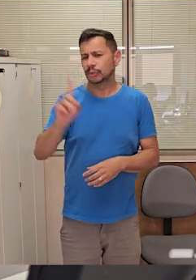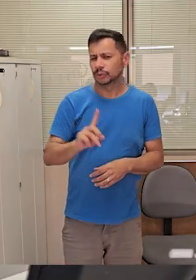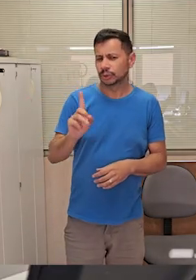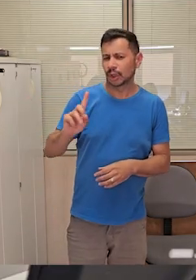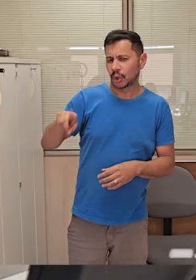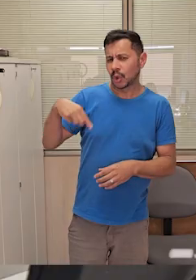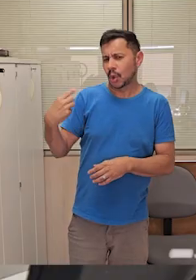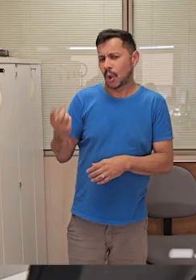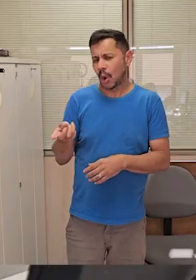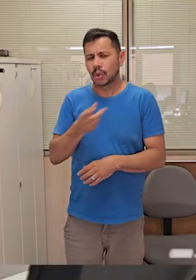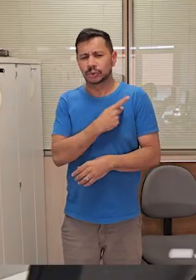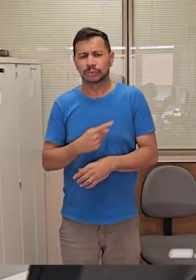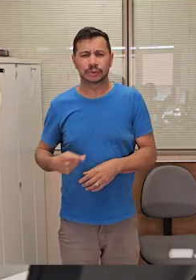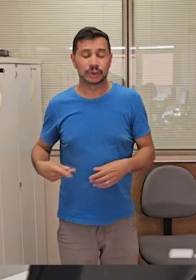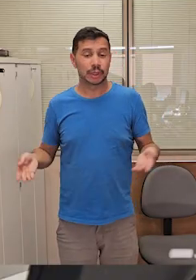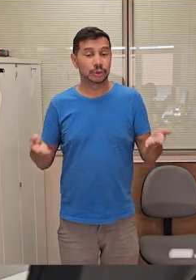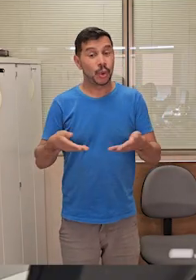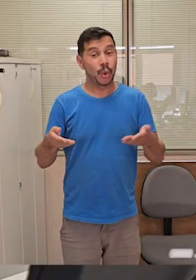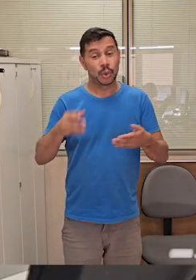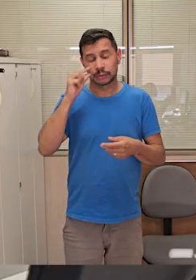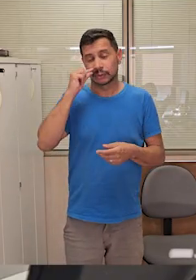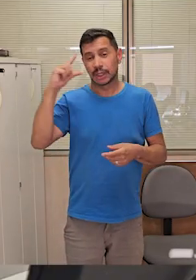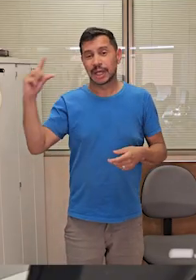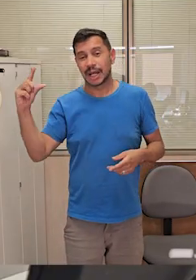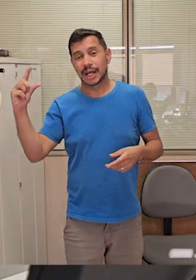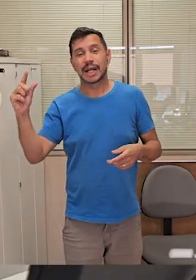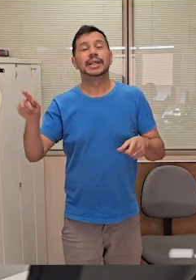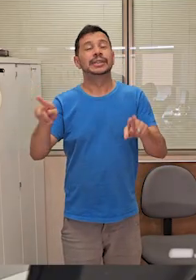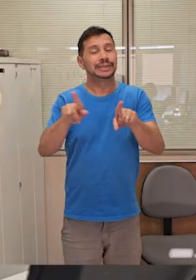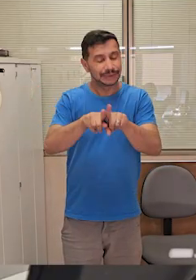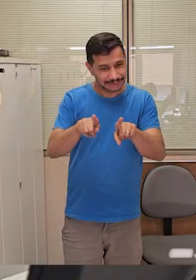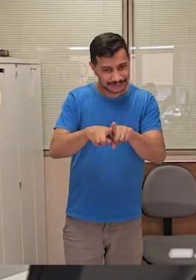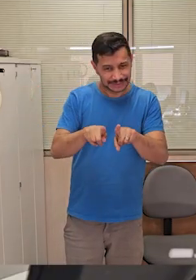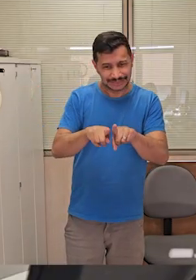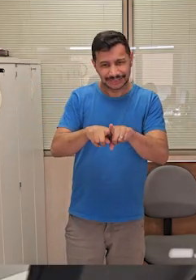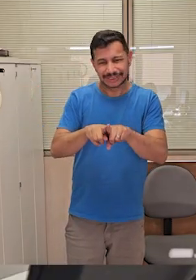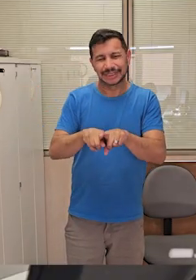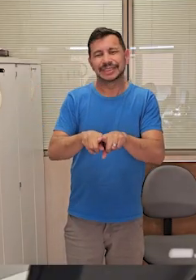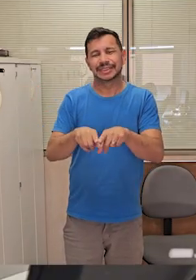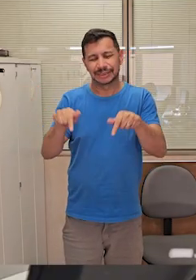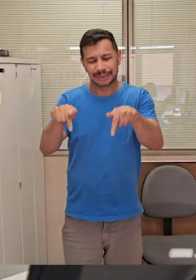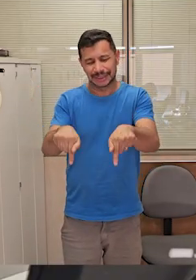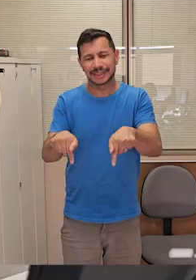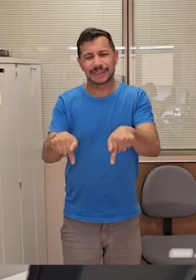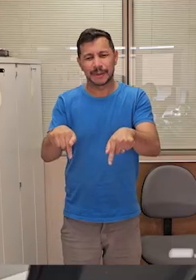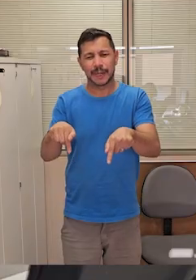esse trabalho, que depois veio o Jorge, e hoje veio o Rato, e assim sucessivamente. Mas o Toschi deixou sua história